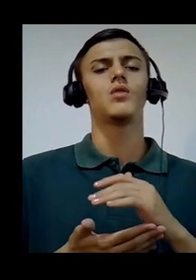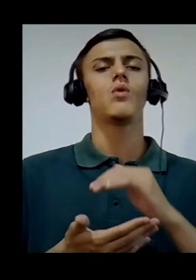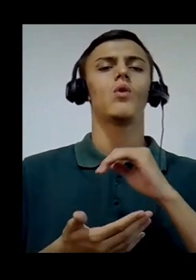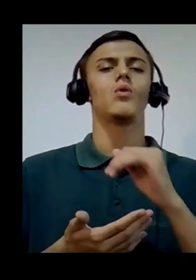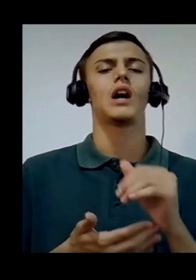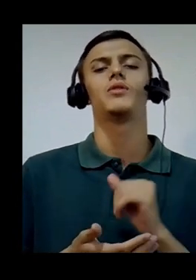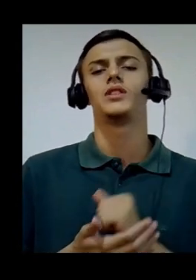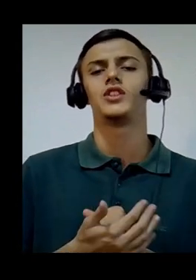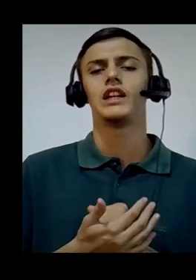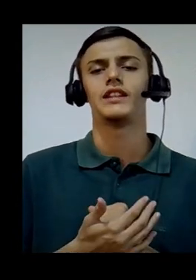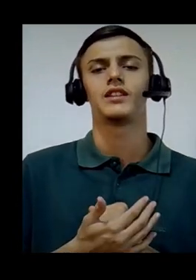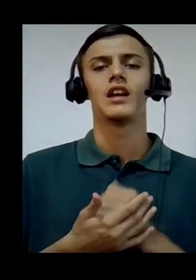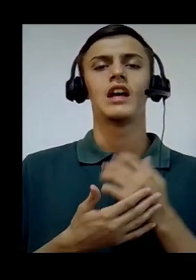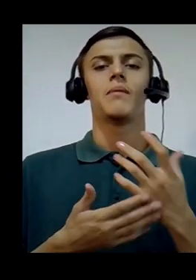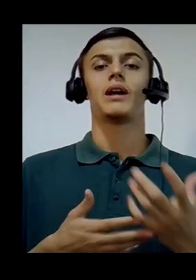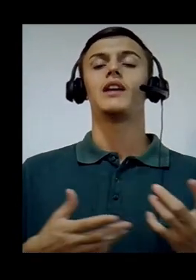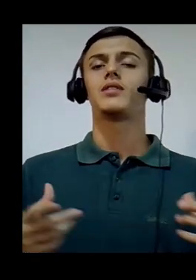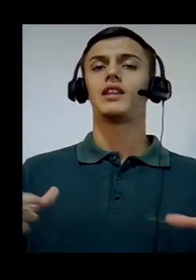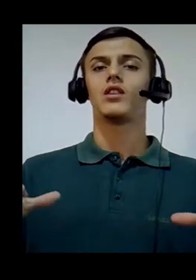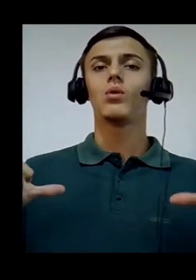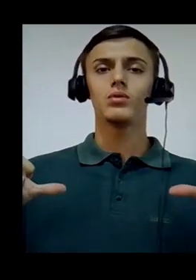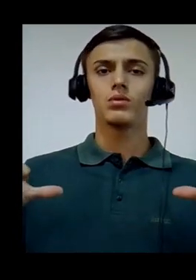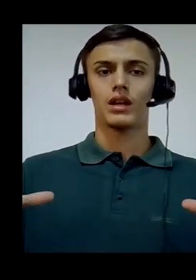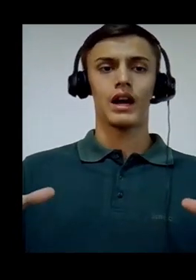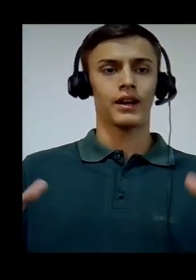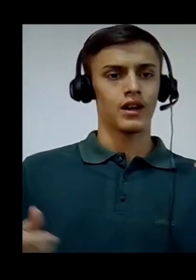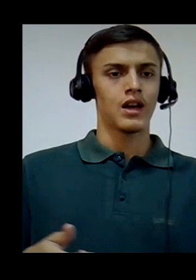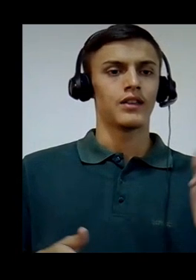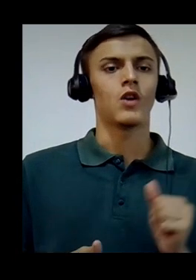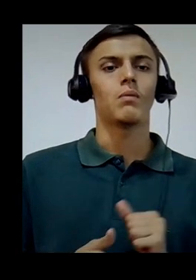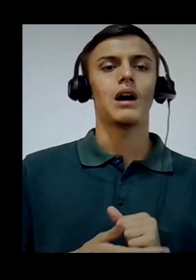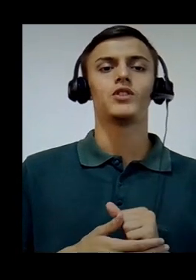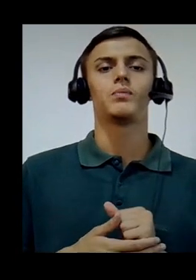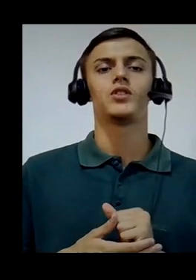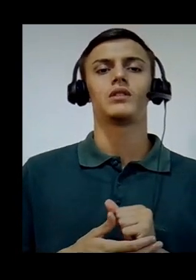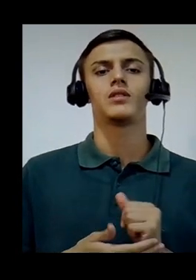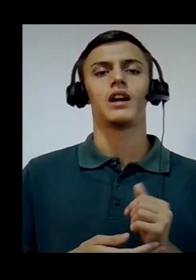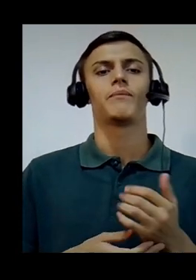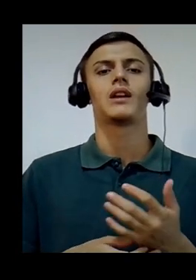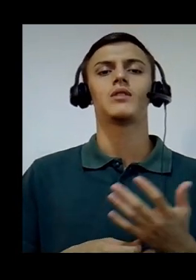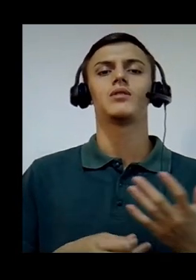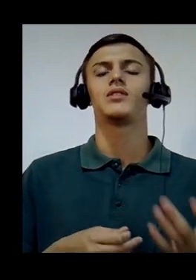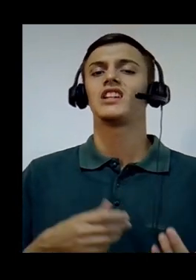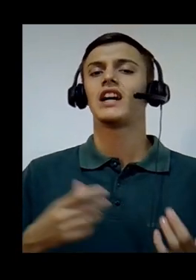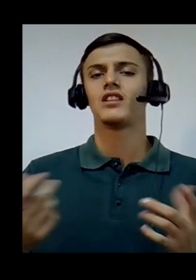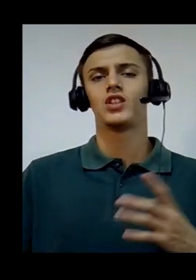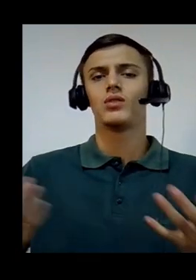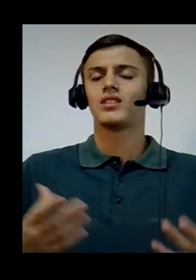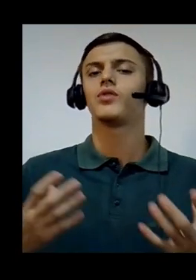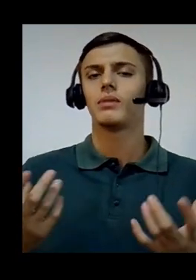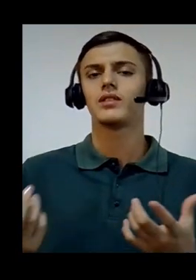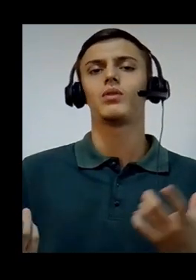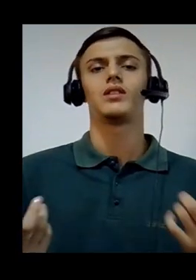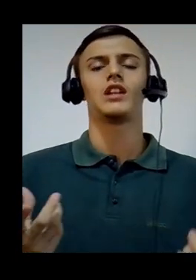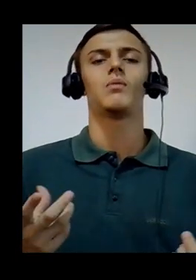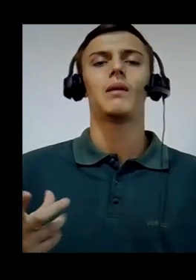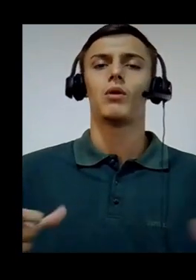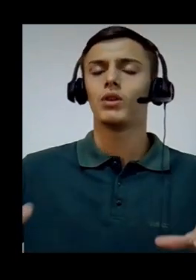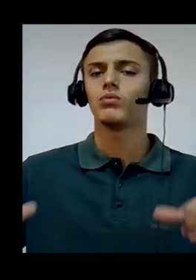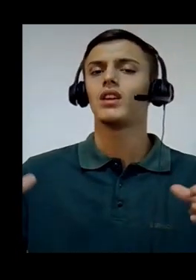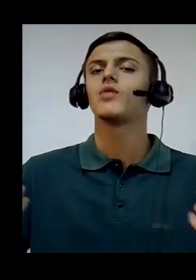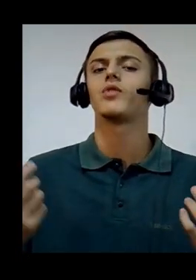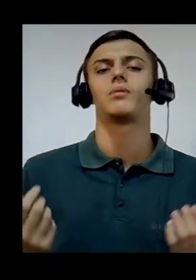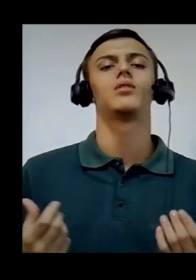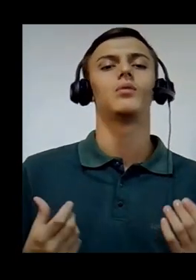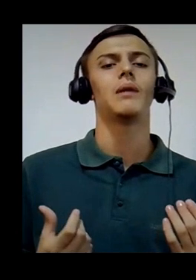de tubulação ou cabo de energia elétrica. Para isso, você tem que consultar, né, o mapa de projetos lá. Caso não seja garantido essa informação que tem no